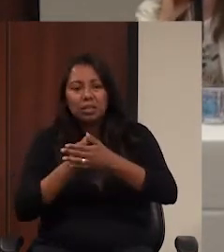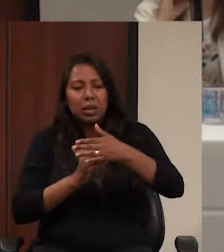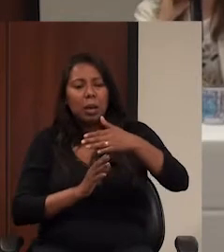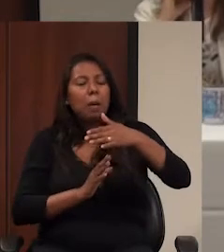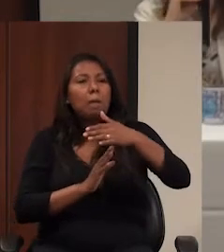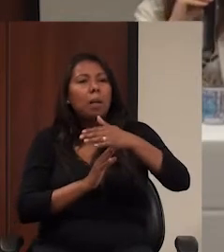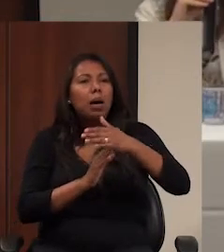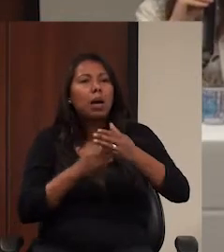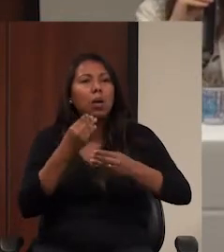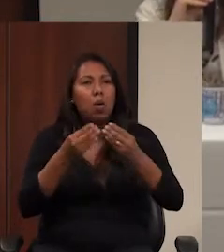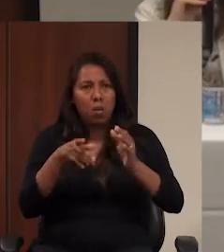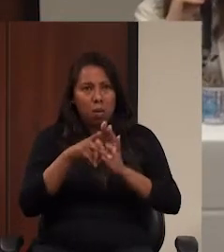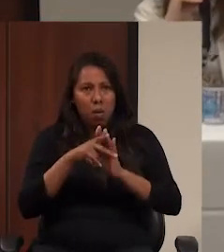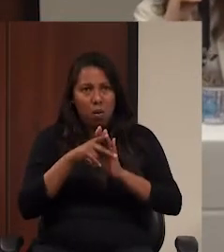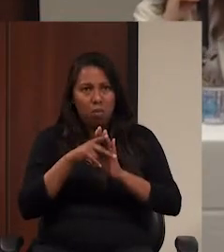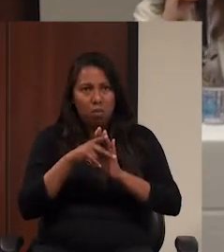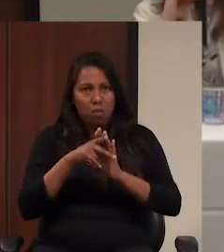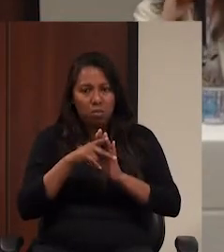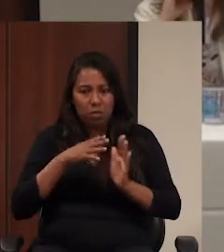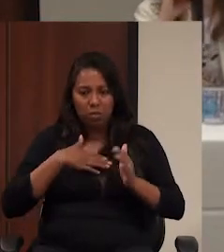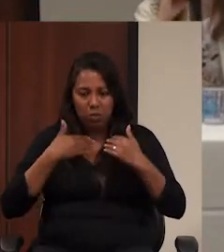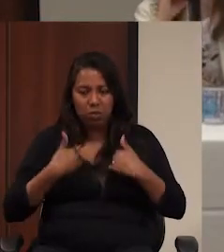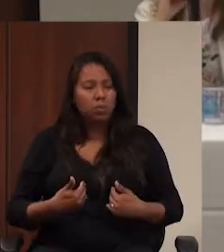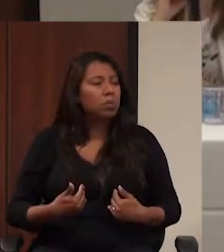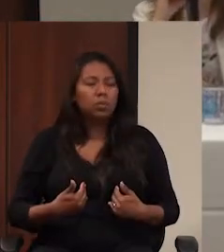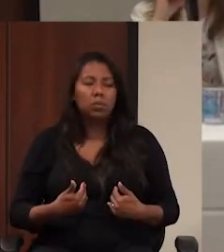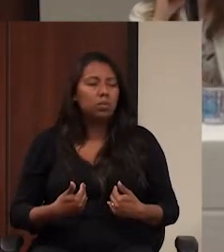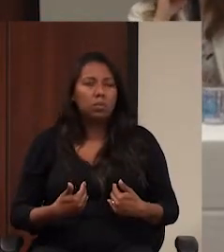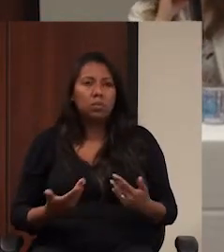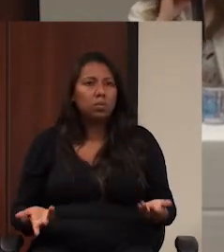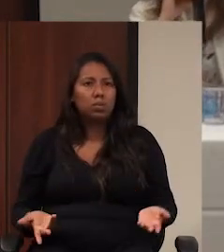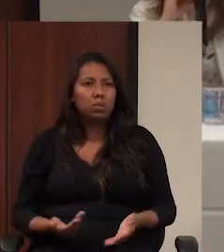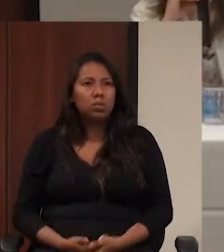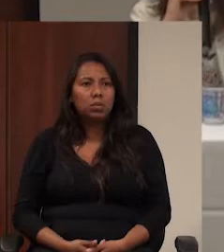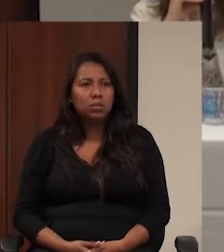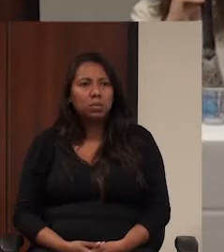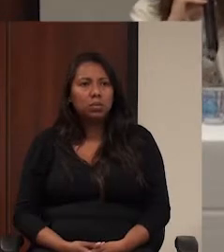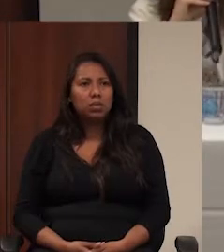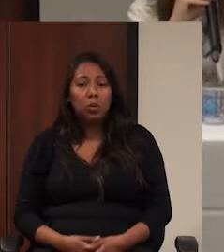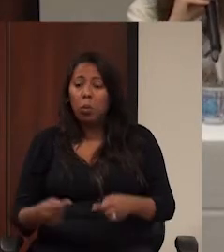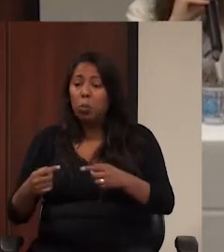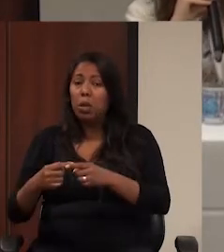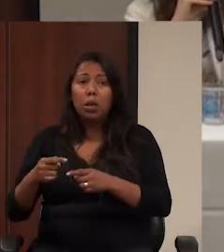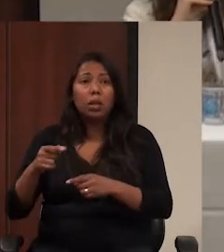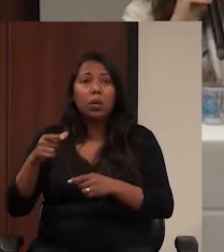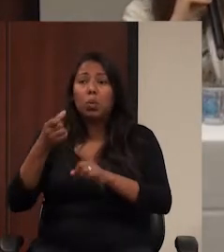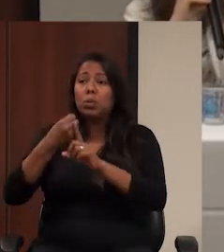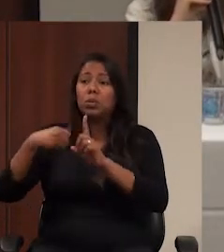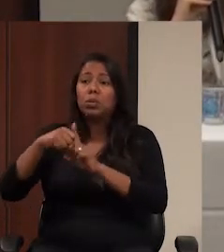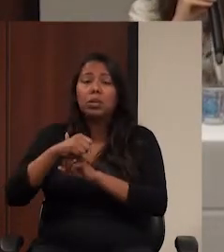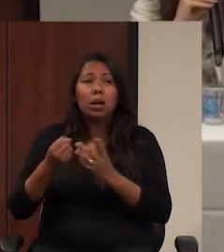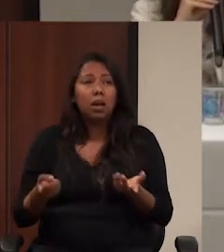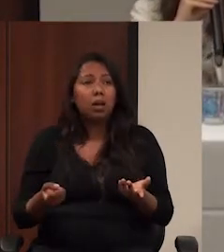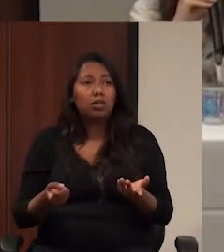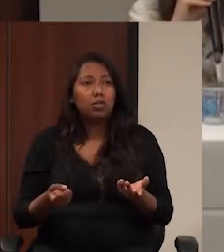intrínsecas das pessoas, né? Então, isso dialoga com o que a doutora Sandra falou do modelo social. Na prática, se reconheceu que a barreira não